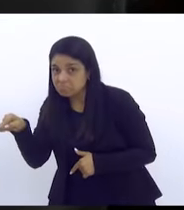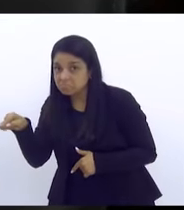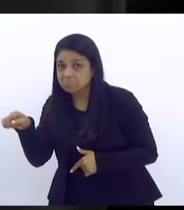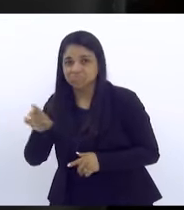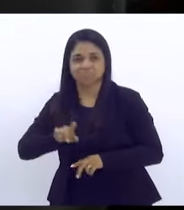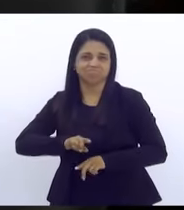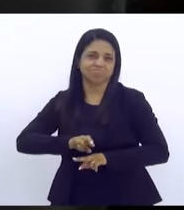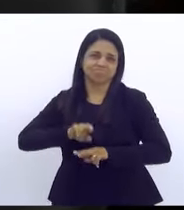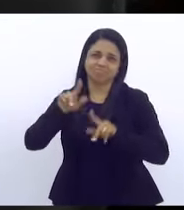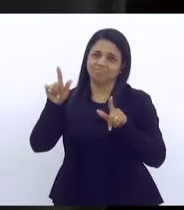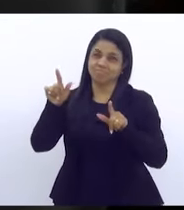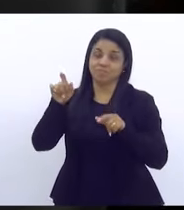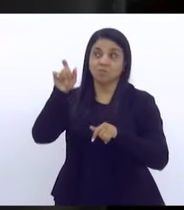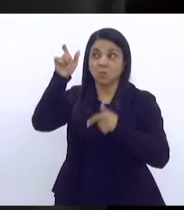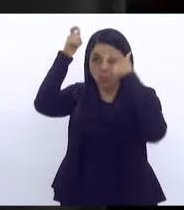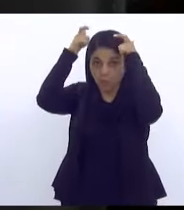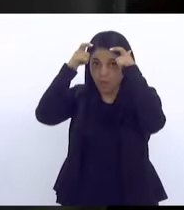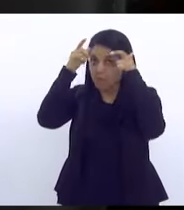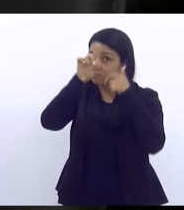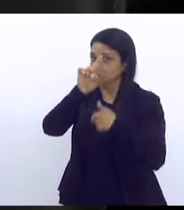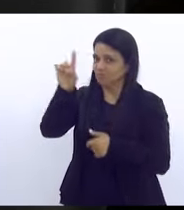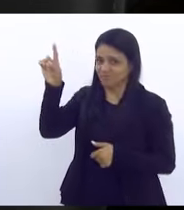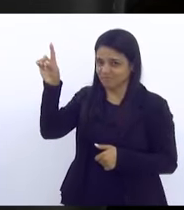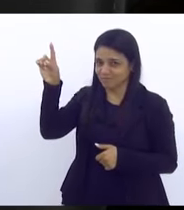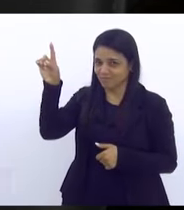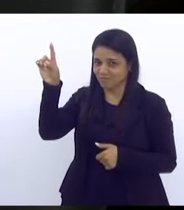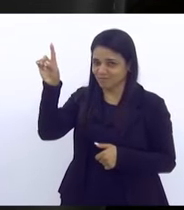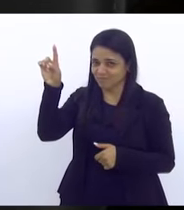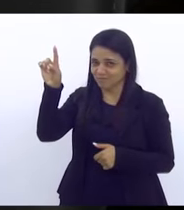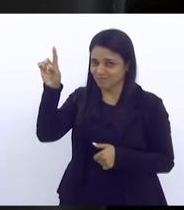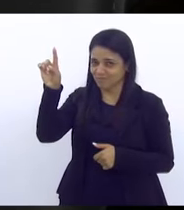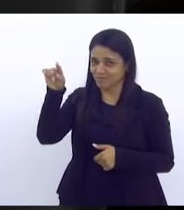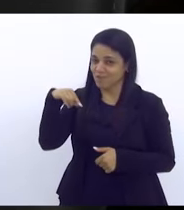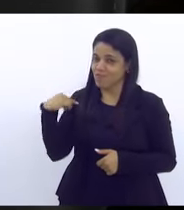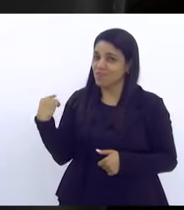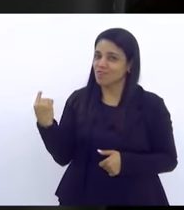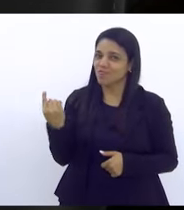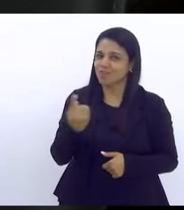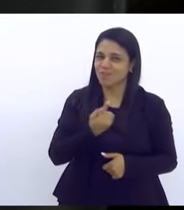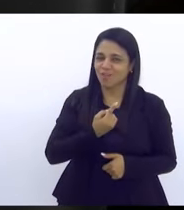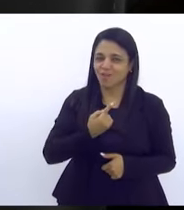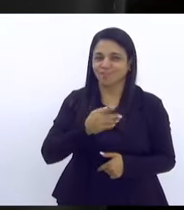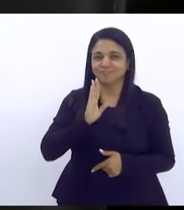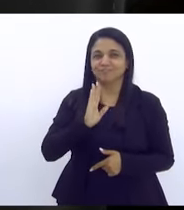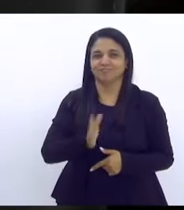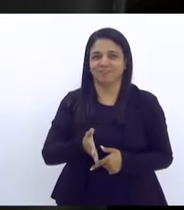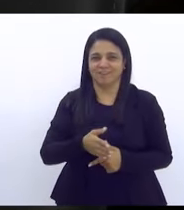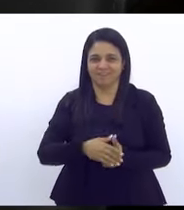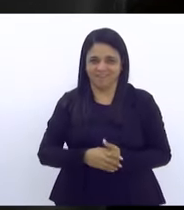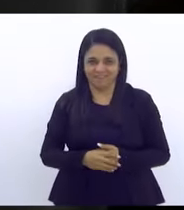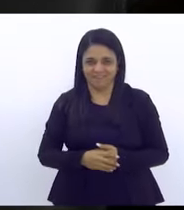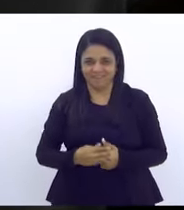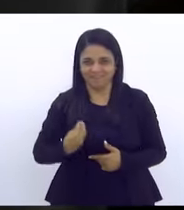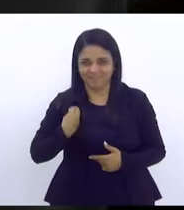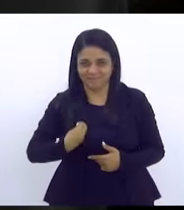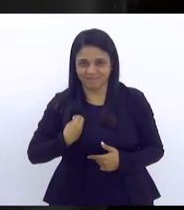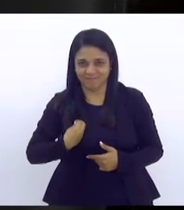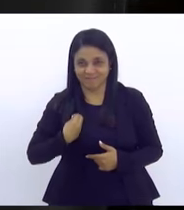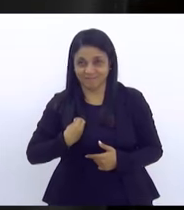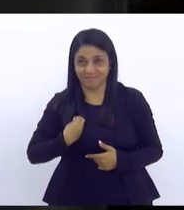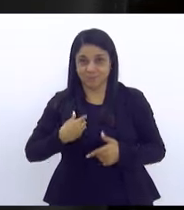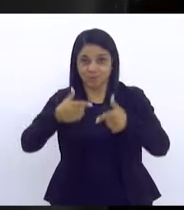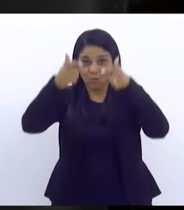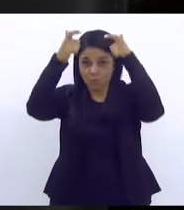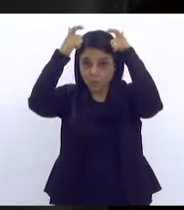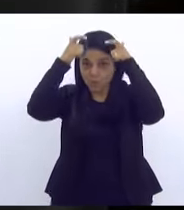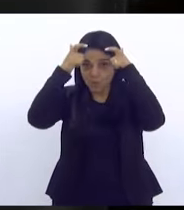porque eis que o reino de Deus está entre vós. O reino